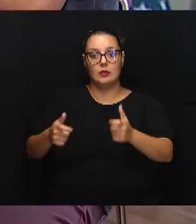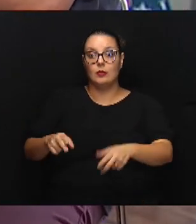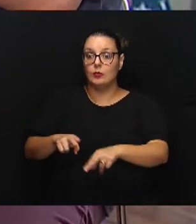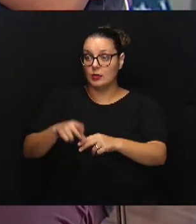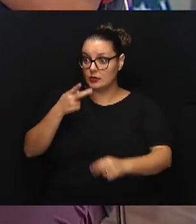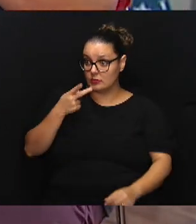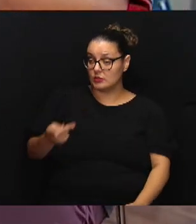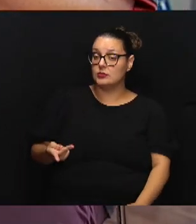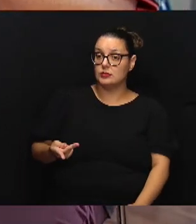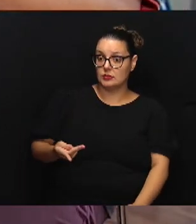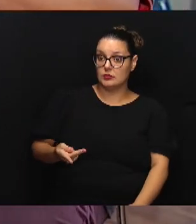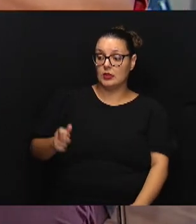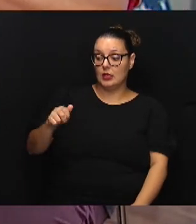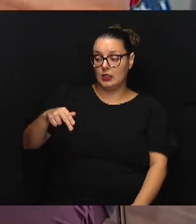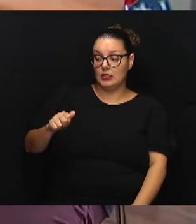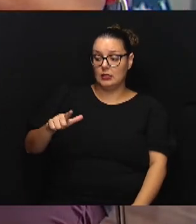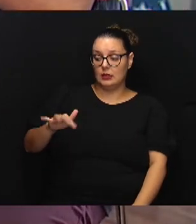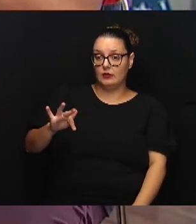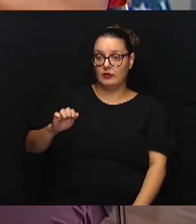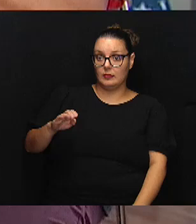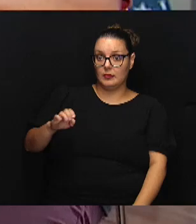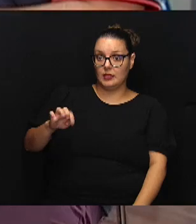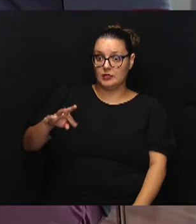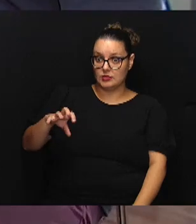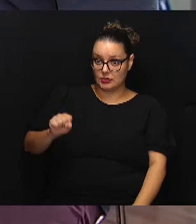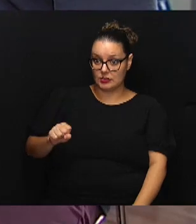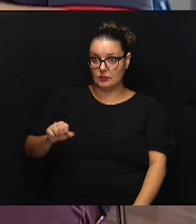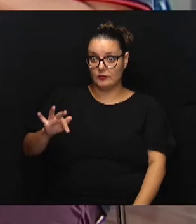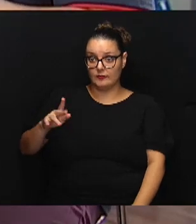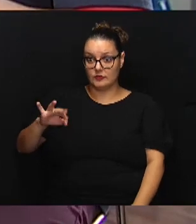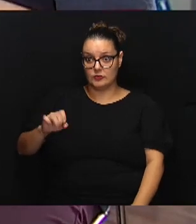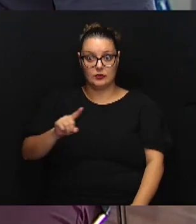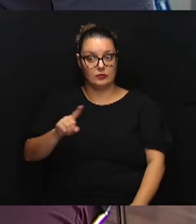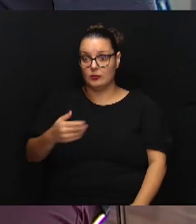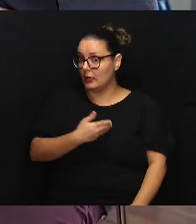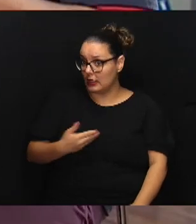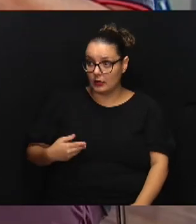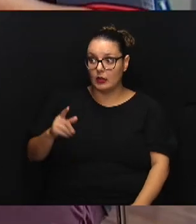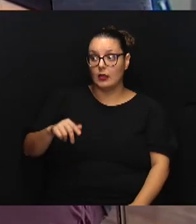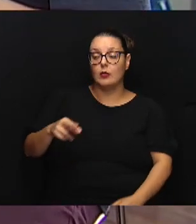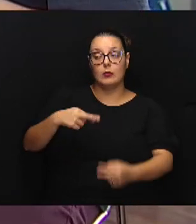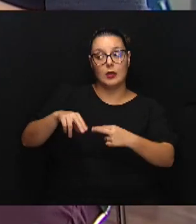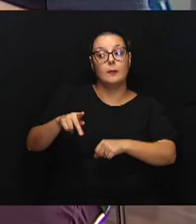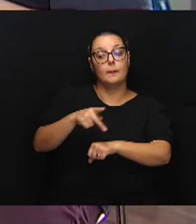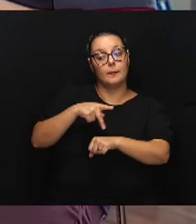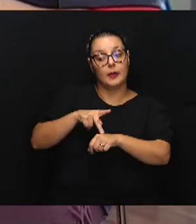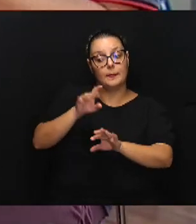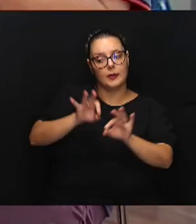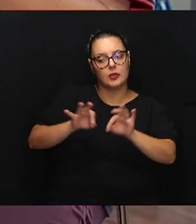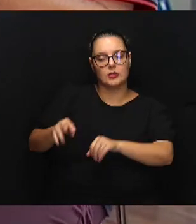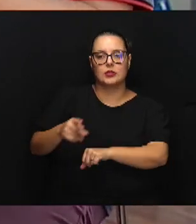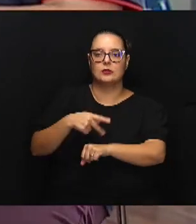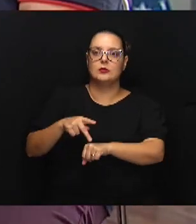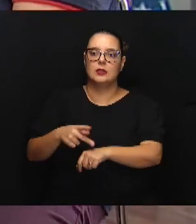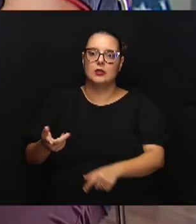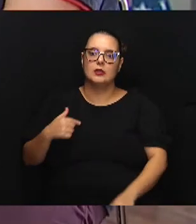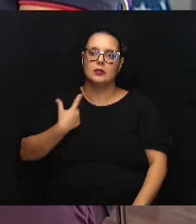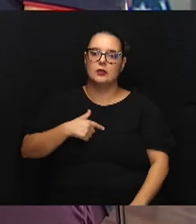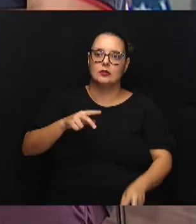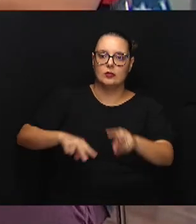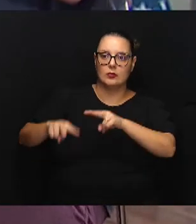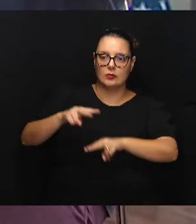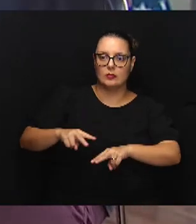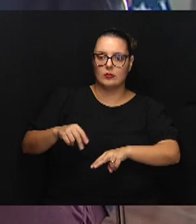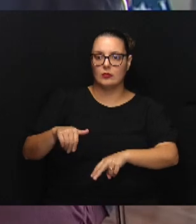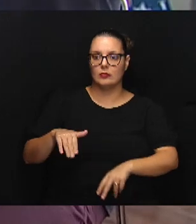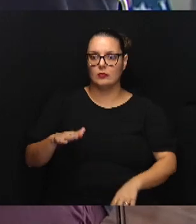digo, o analfabetismo funcional não é uma questão de governo, é uma questão de país, de projeto de país. E a gente tem que olhar isso com